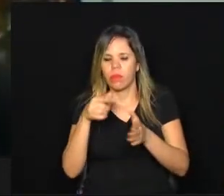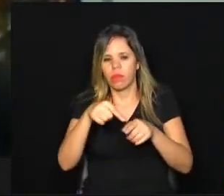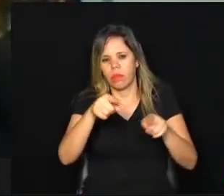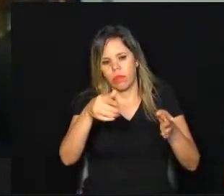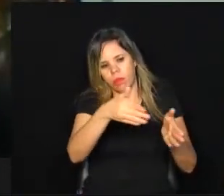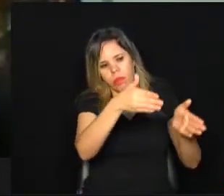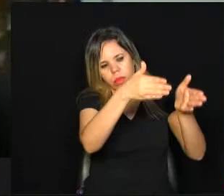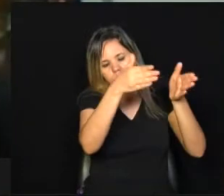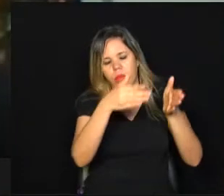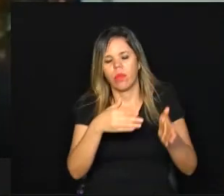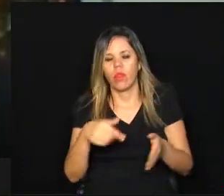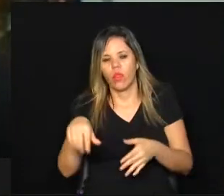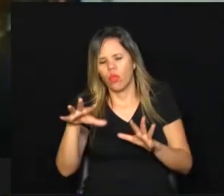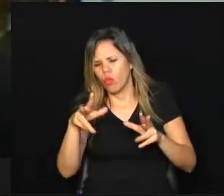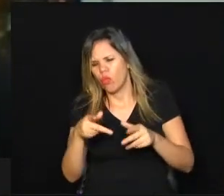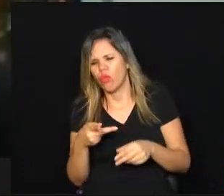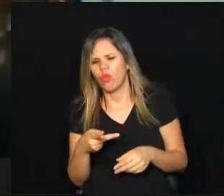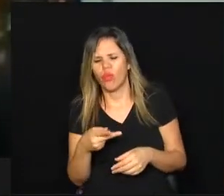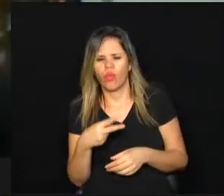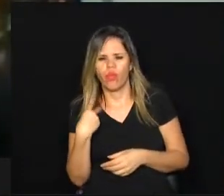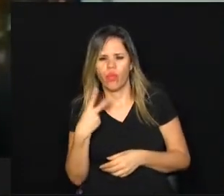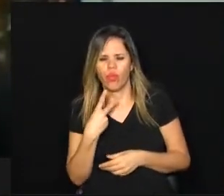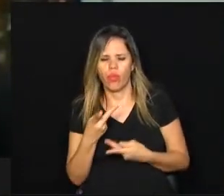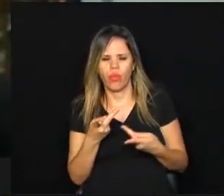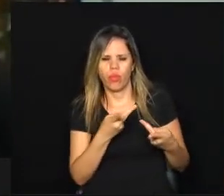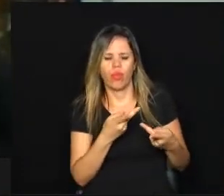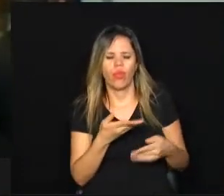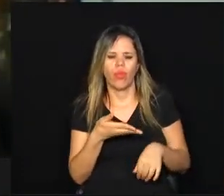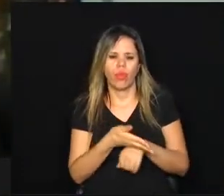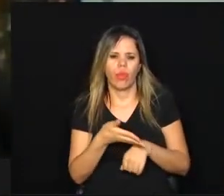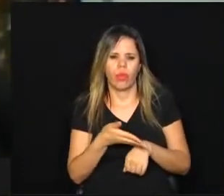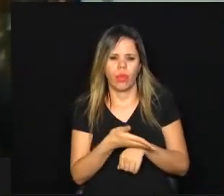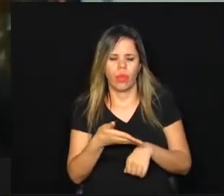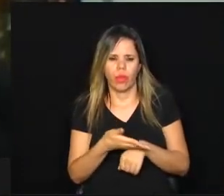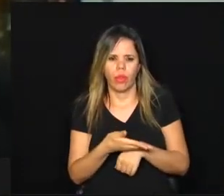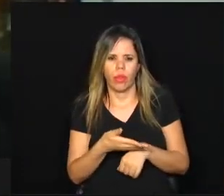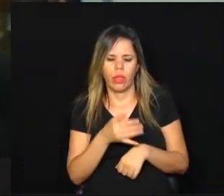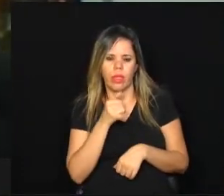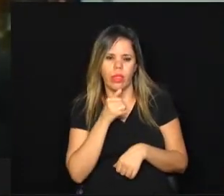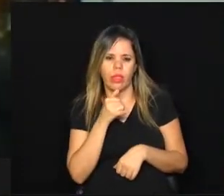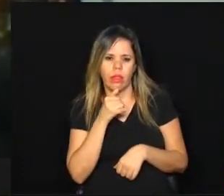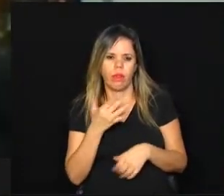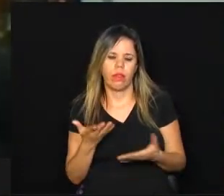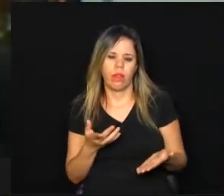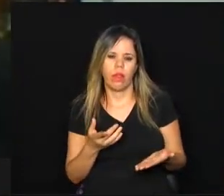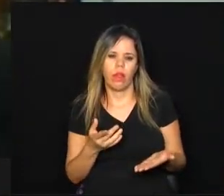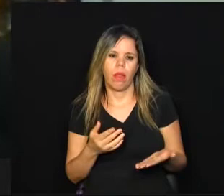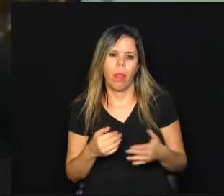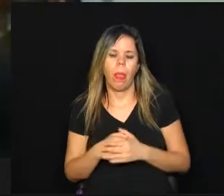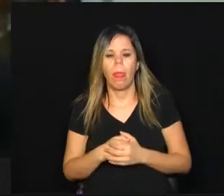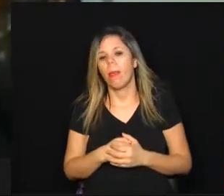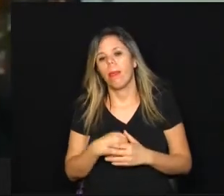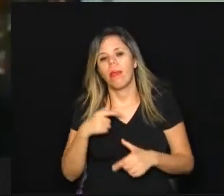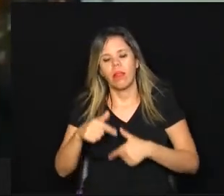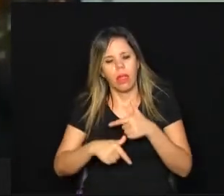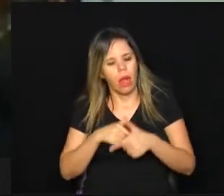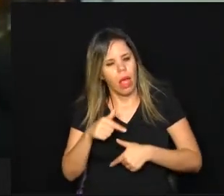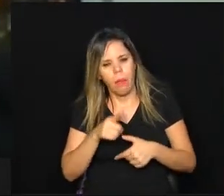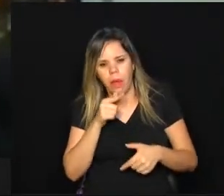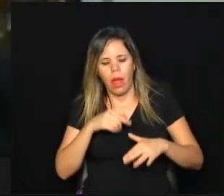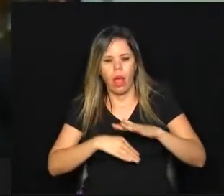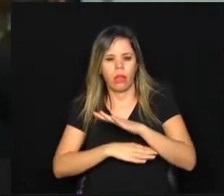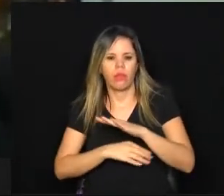estão convidados a participarem, a Câmara Técnica de Água Subterrânea, que vem fazendo um maravilhoso trabalho,